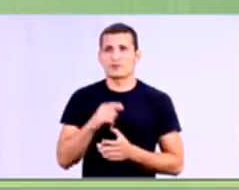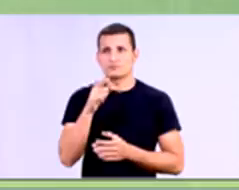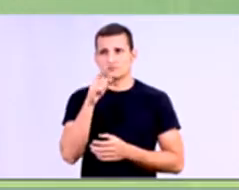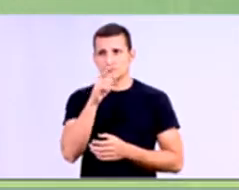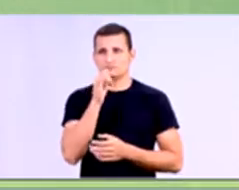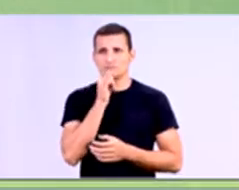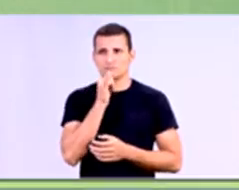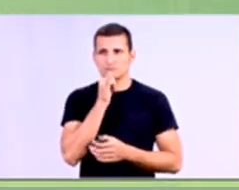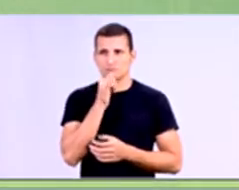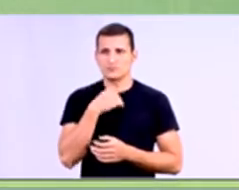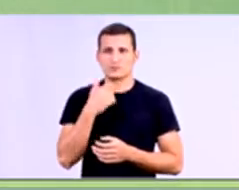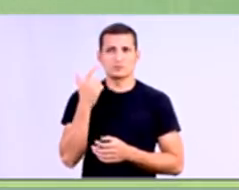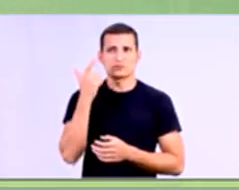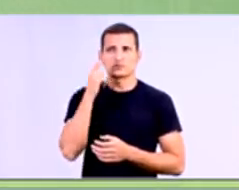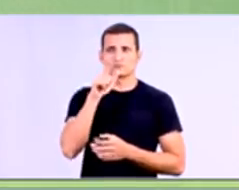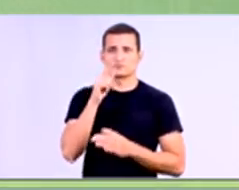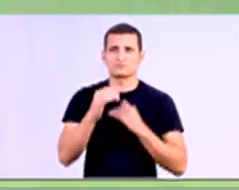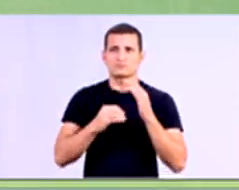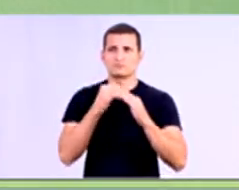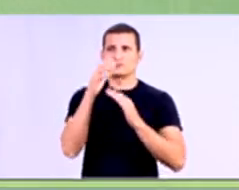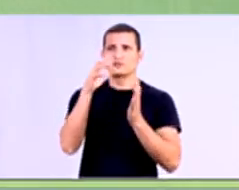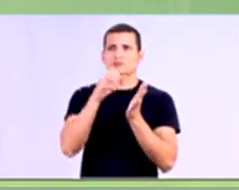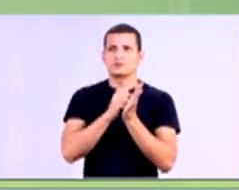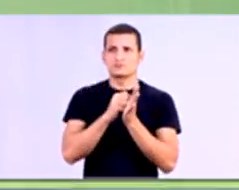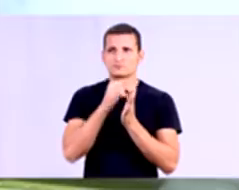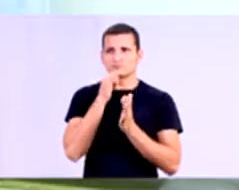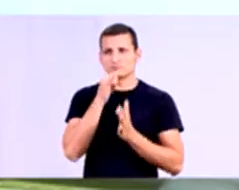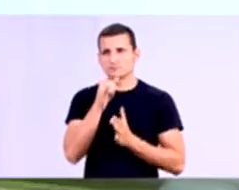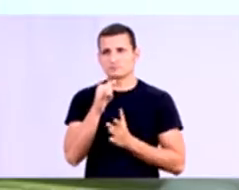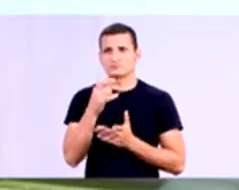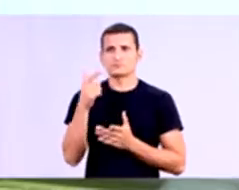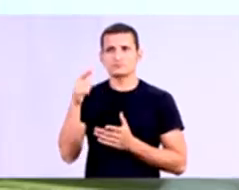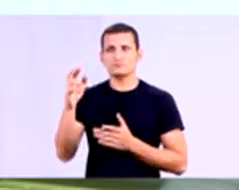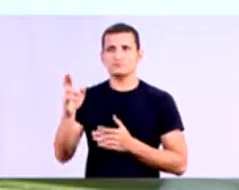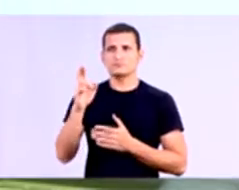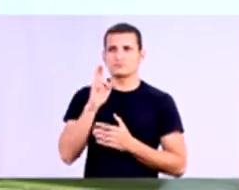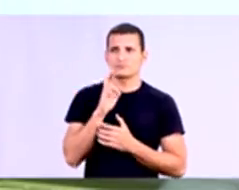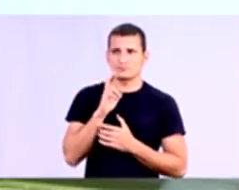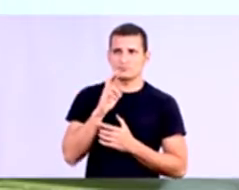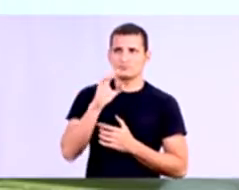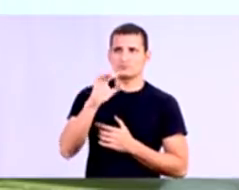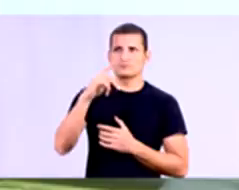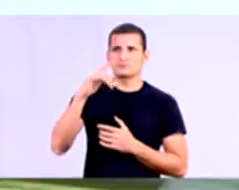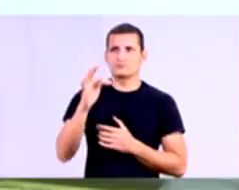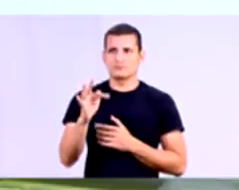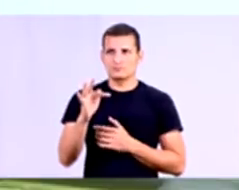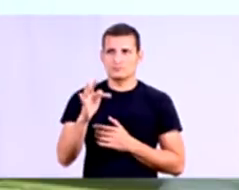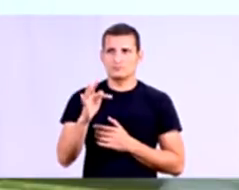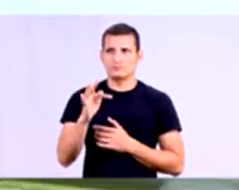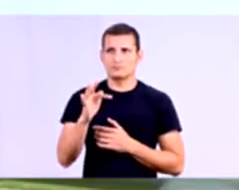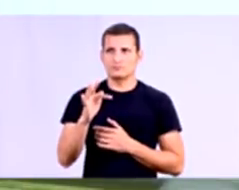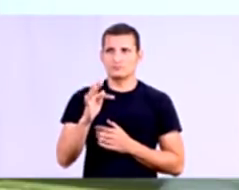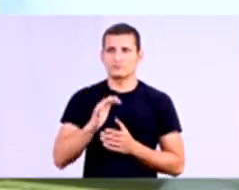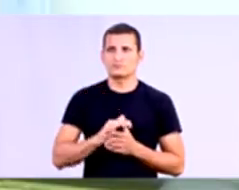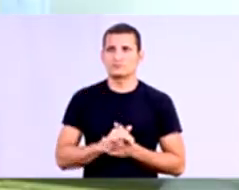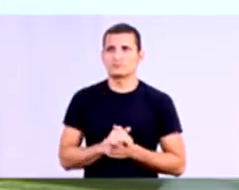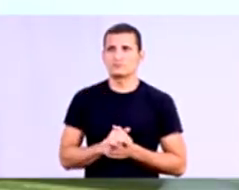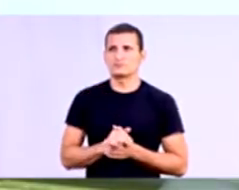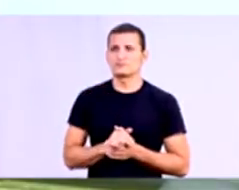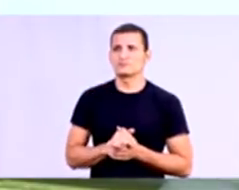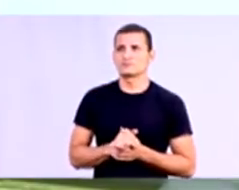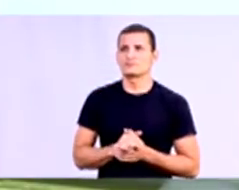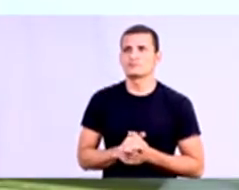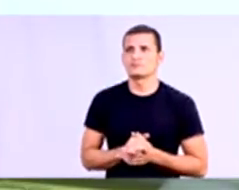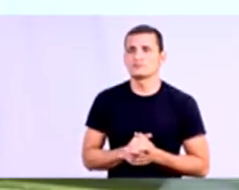exemplo, eu não conseguiria evoluir um cadastro caso eu não receba a resposta aí do